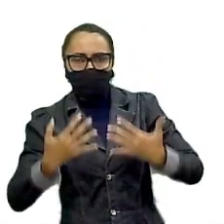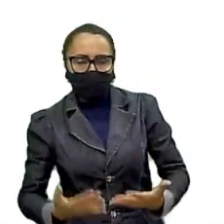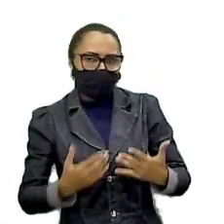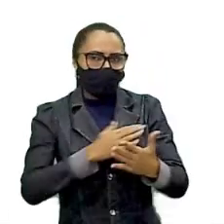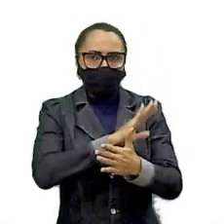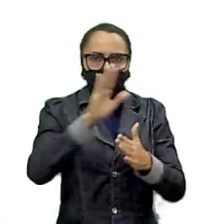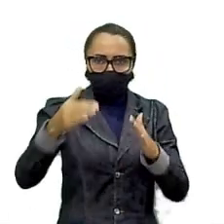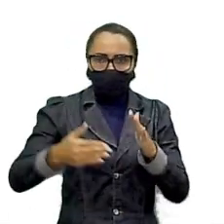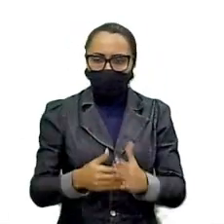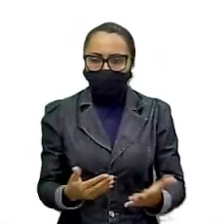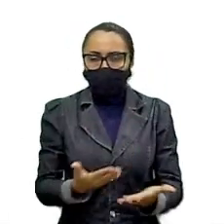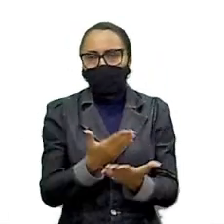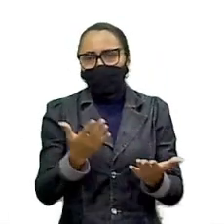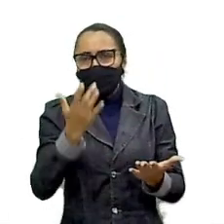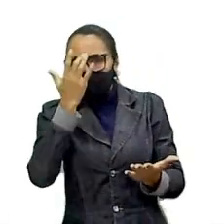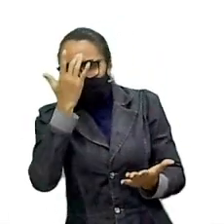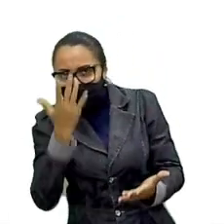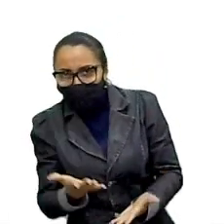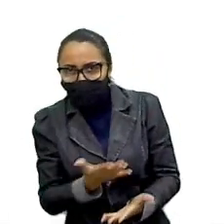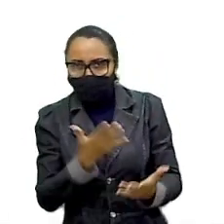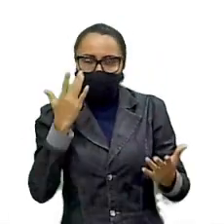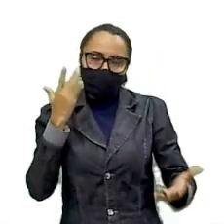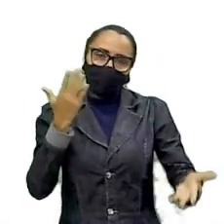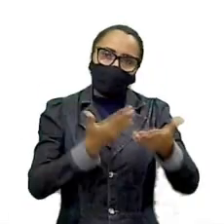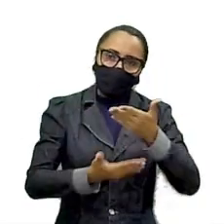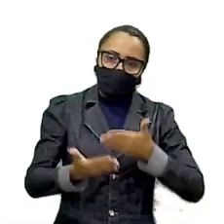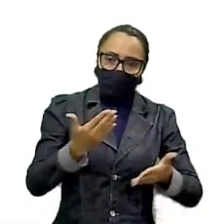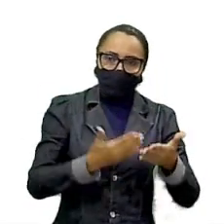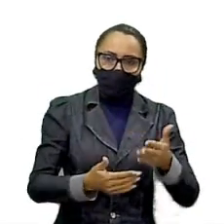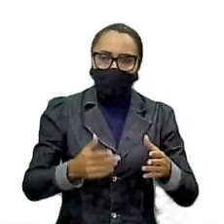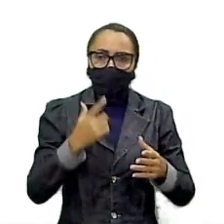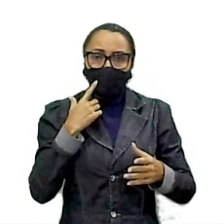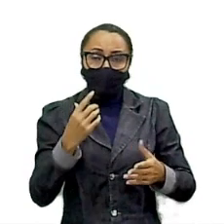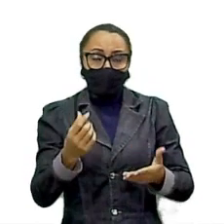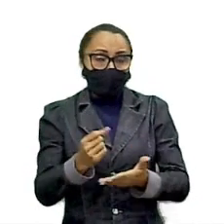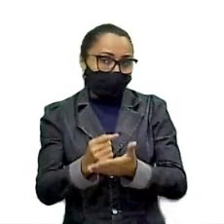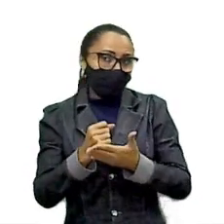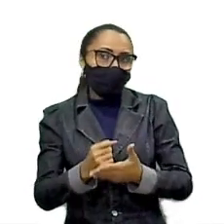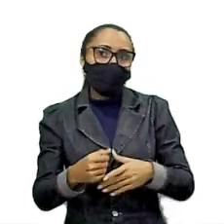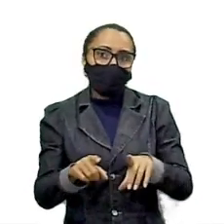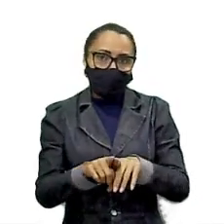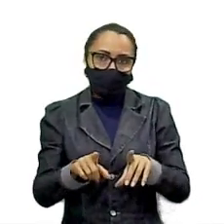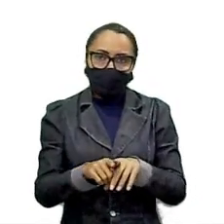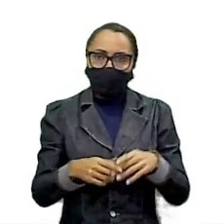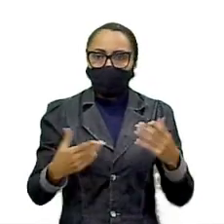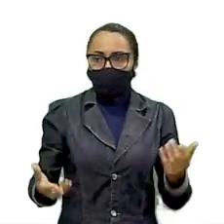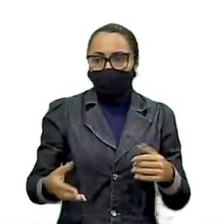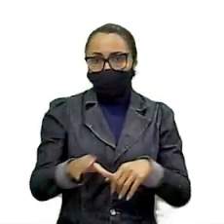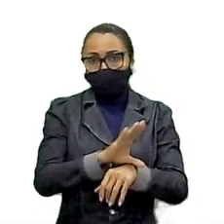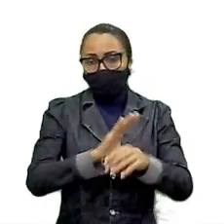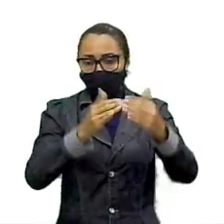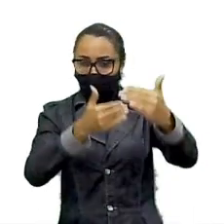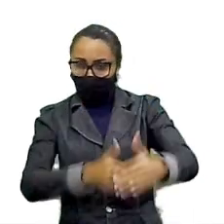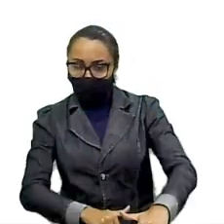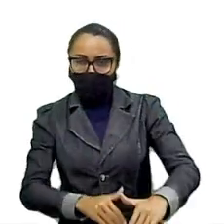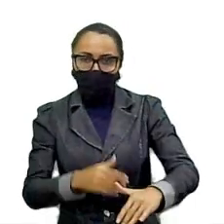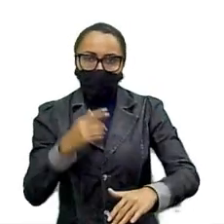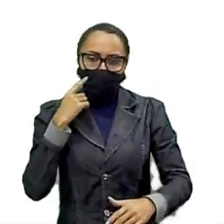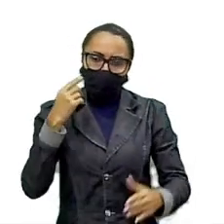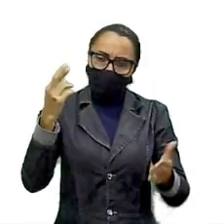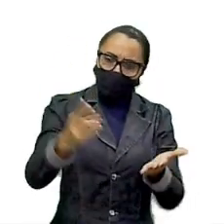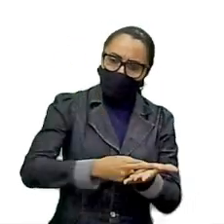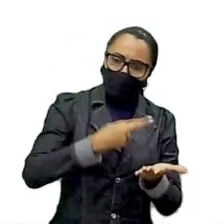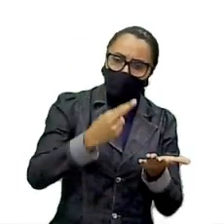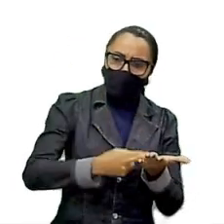bem fáceis e associações, que me ajudou muito também em concurso, né? E também dica de revista, né,